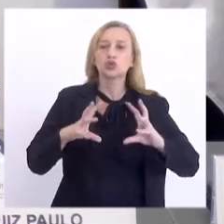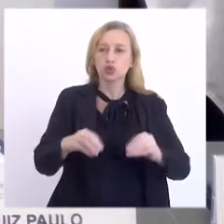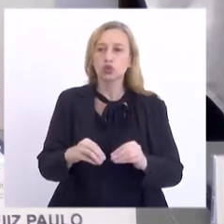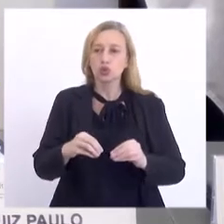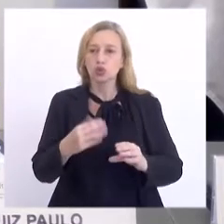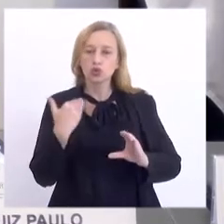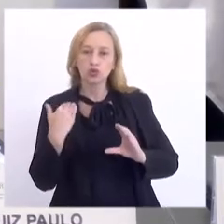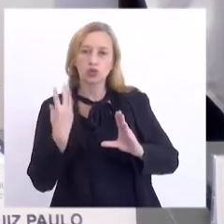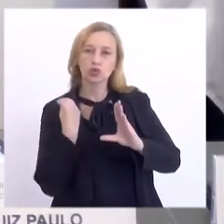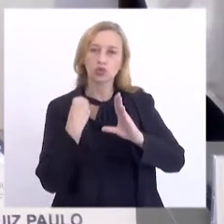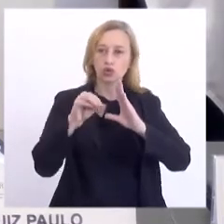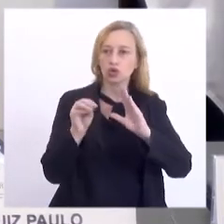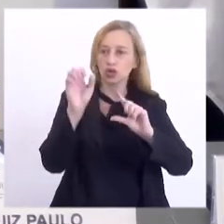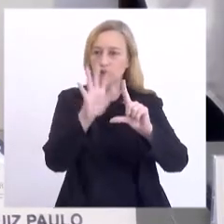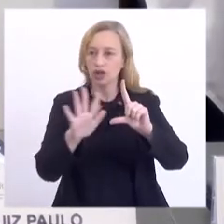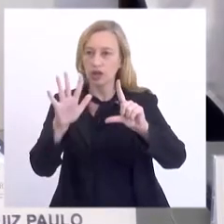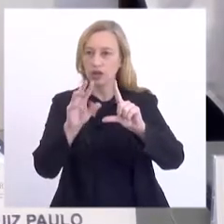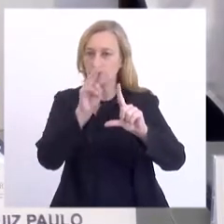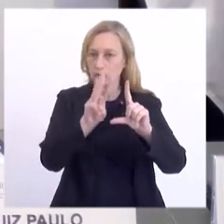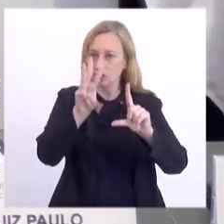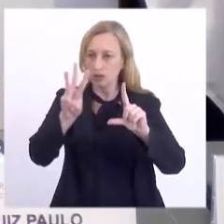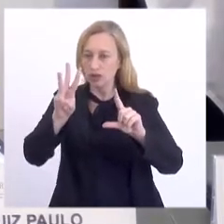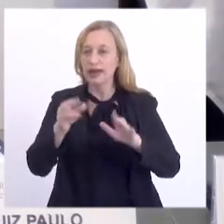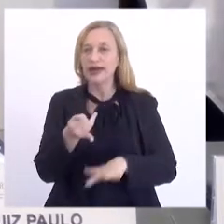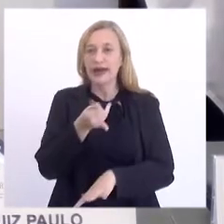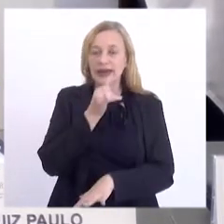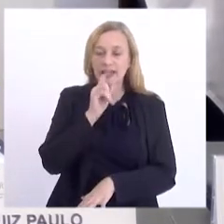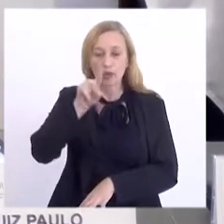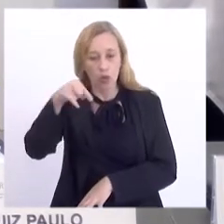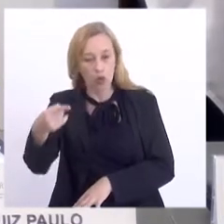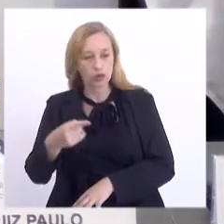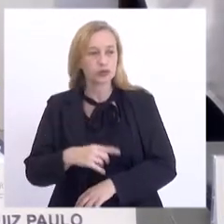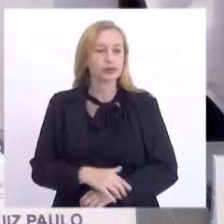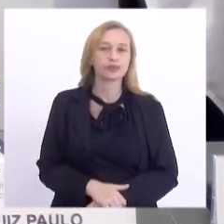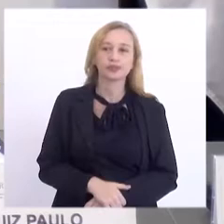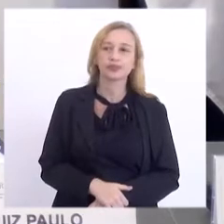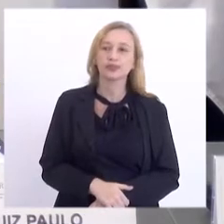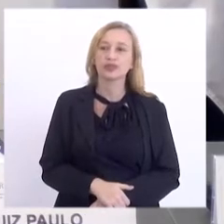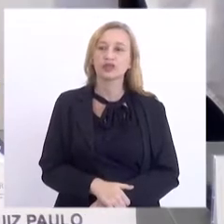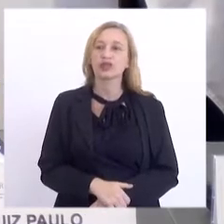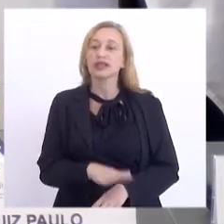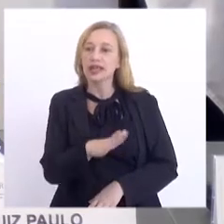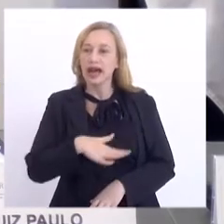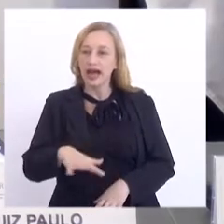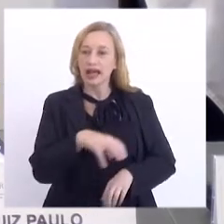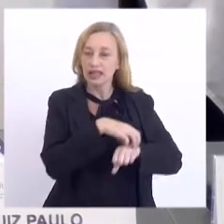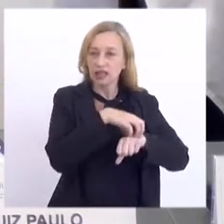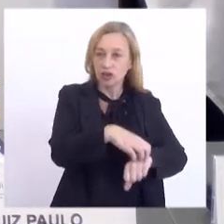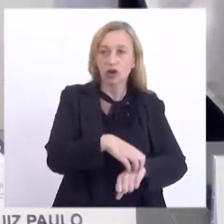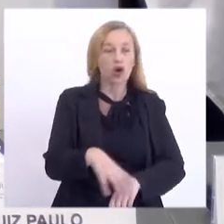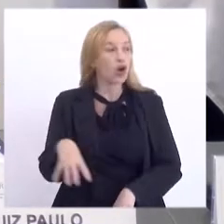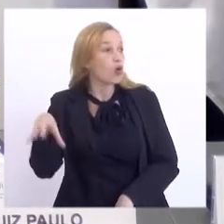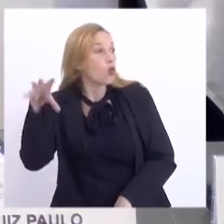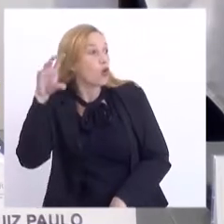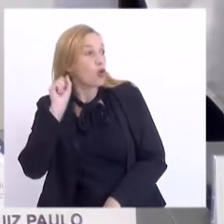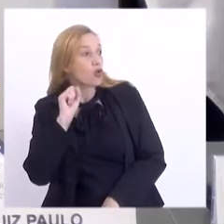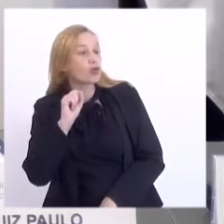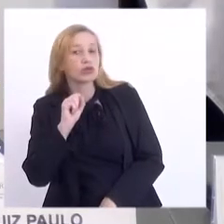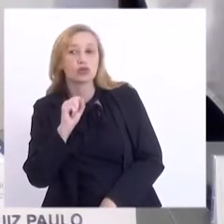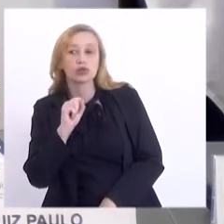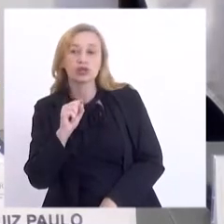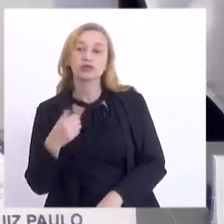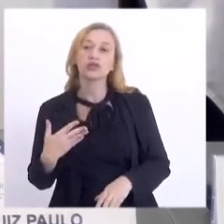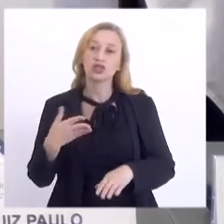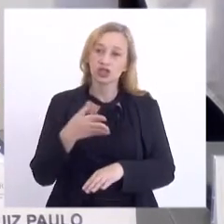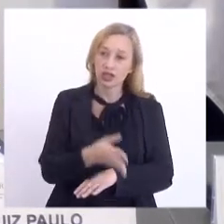tudo irá para o site por exemplo outro exemplo na área de transporte eu ouço falar e